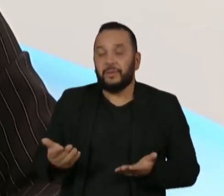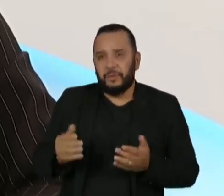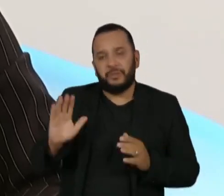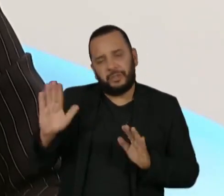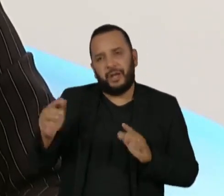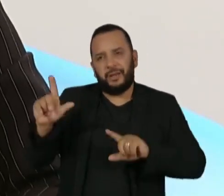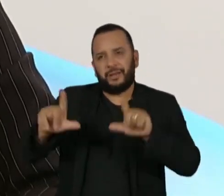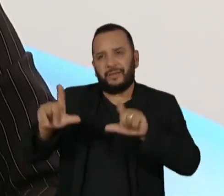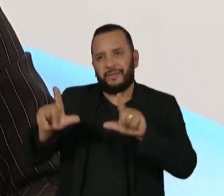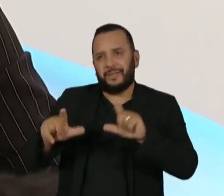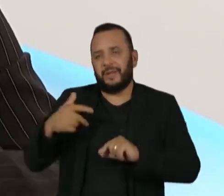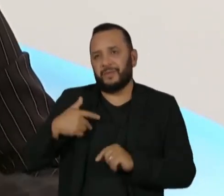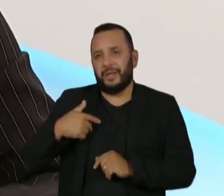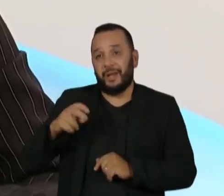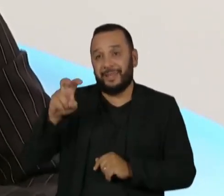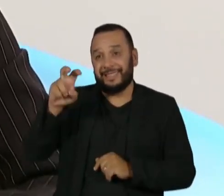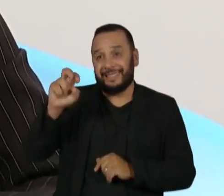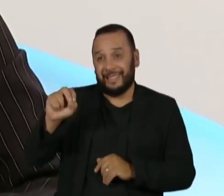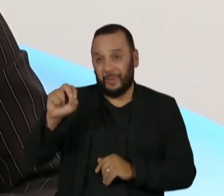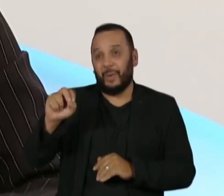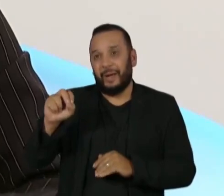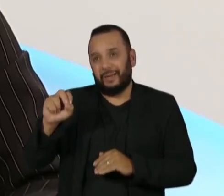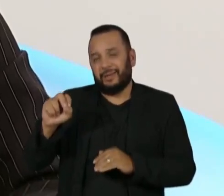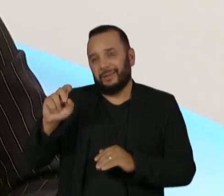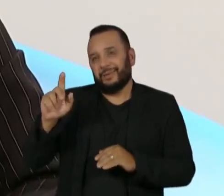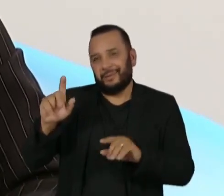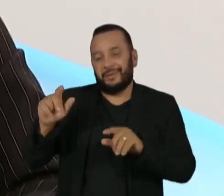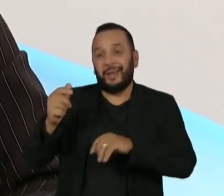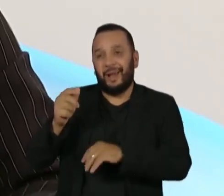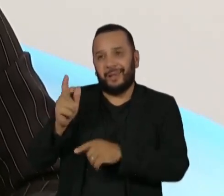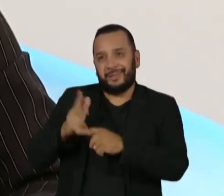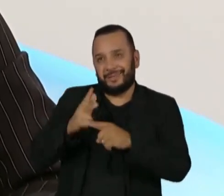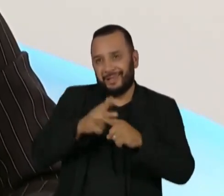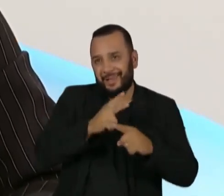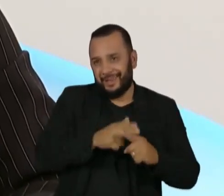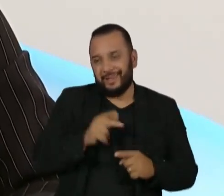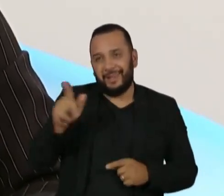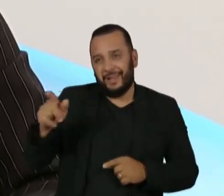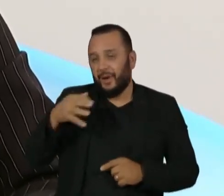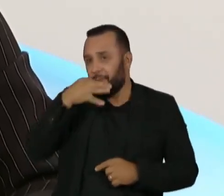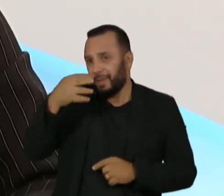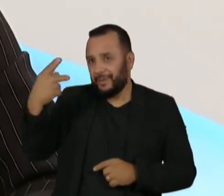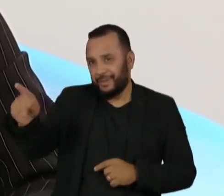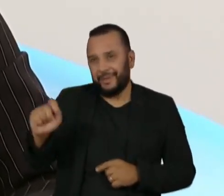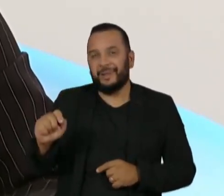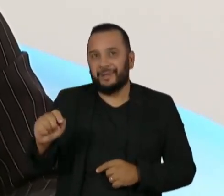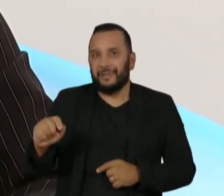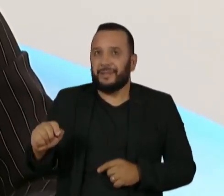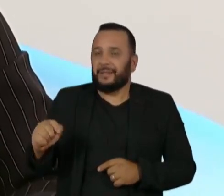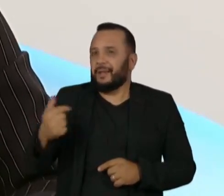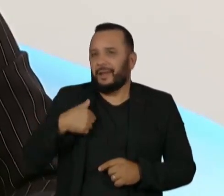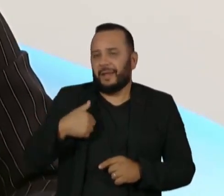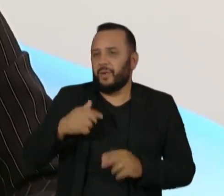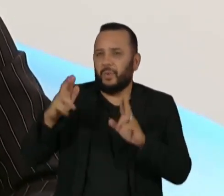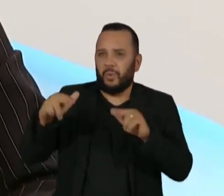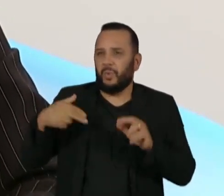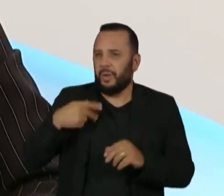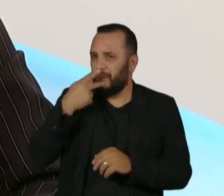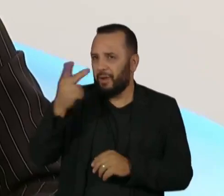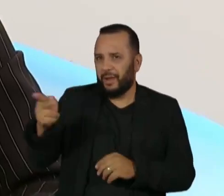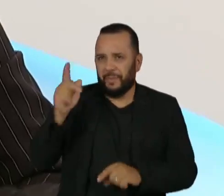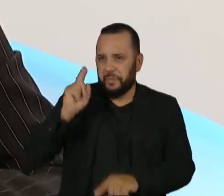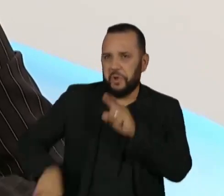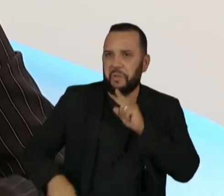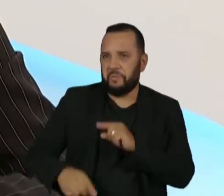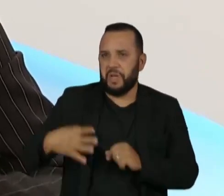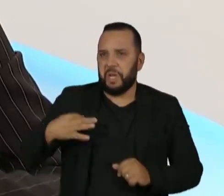inclusive assim e e a gente tá junto em tudo e eu sei das coisas que ele vai fazer e eu estaria ali eu não jamais falaria para ele por isso que eu falei porque eu